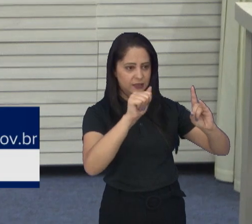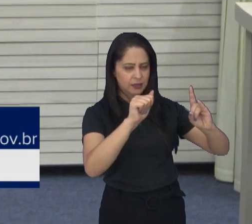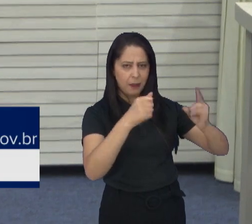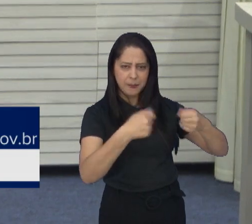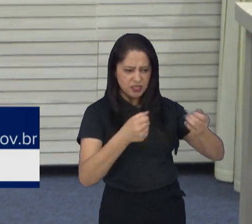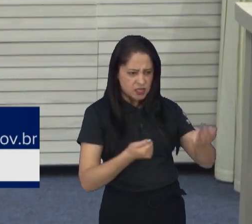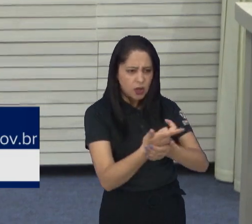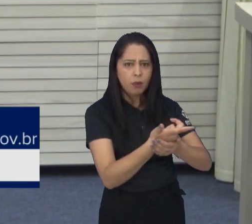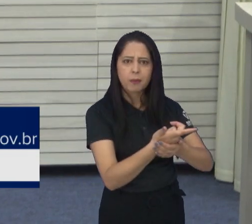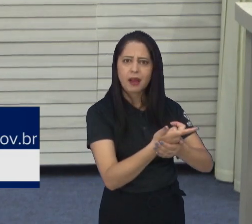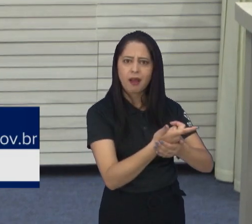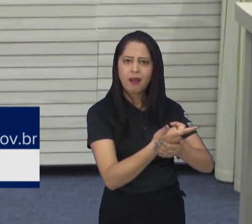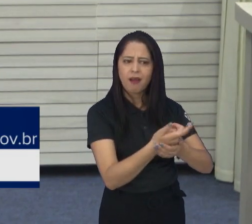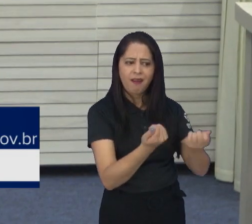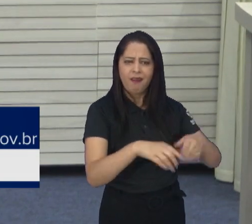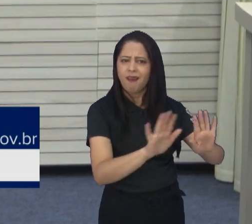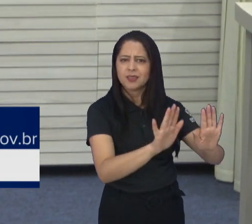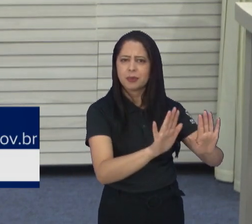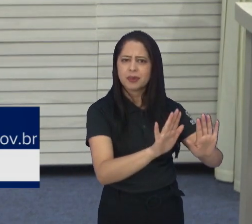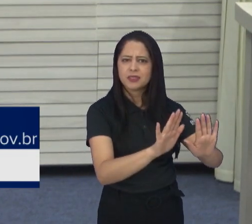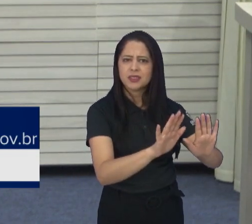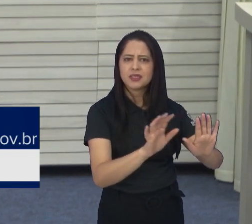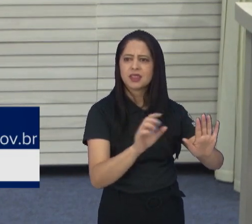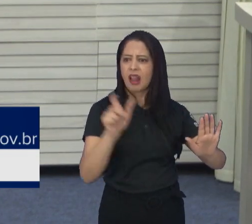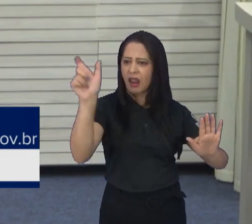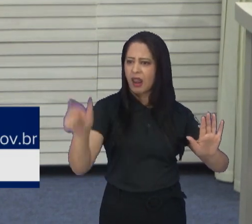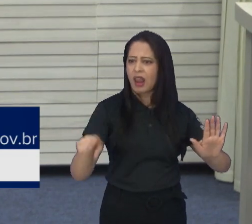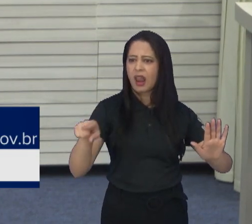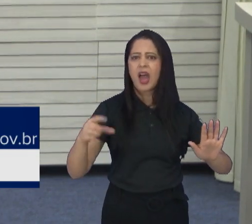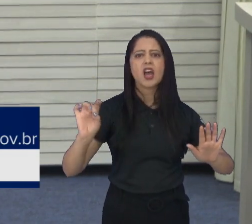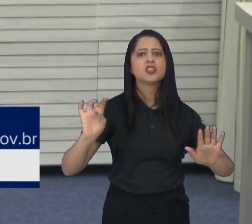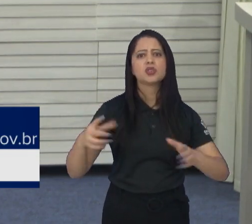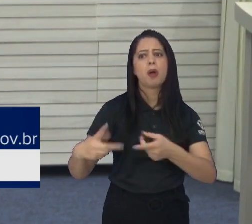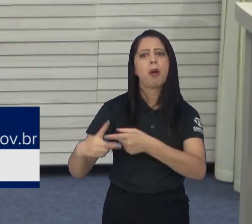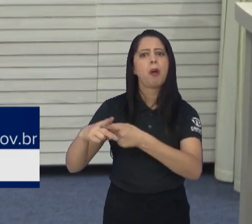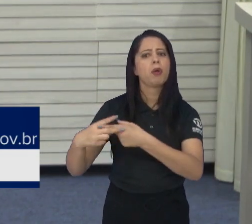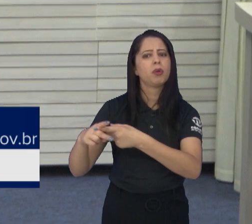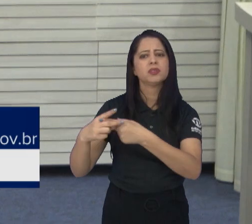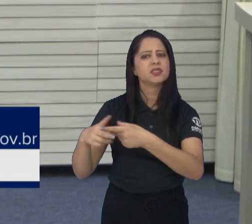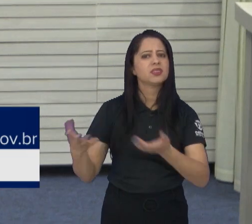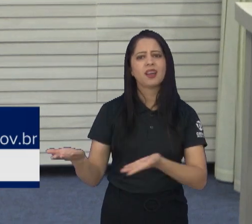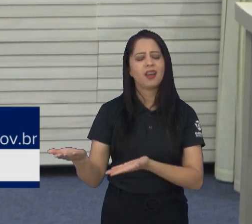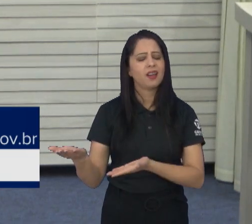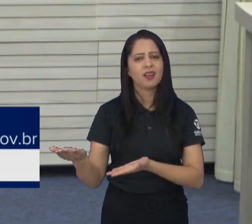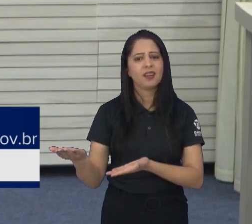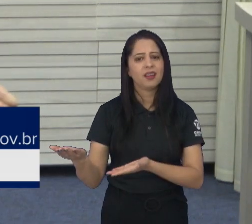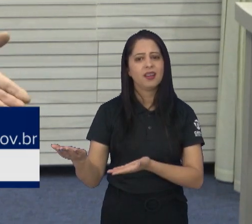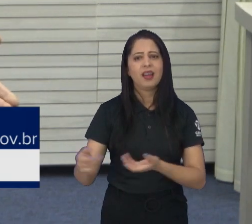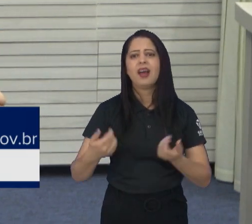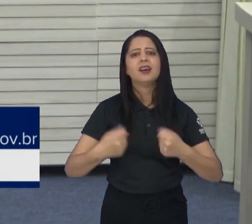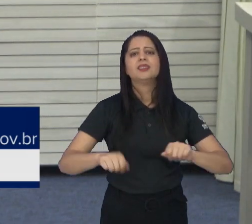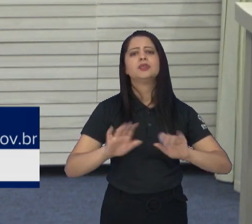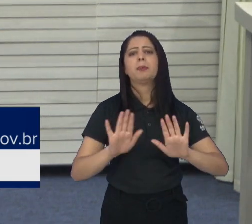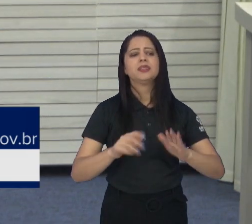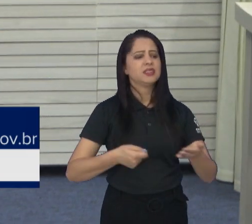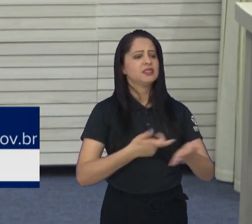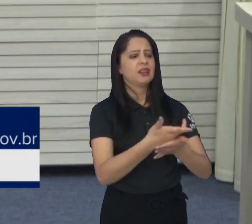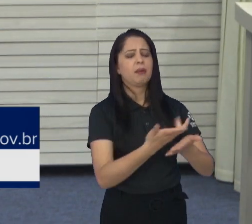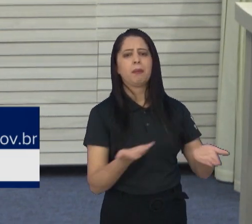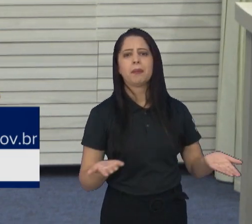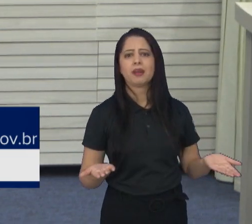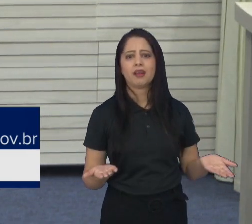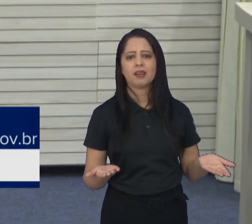já temos a Secretaria de Educação, era só reformar ali. A reforma que está fazendo lá poderia ser feita aqui, na Vila Industrial.